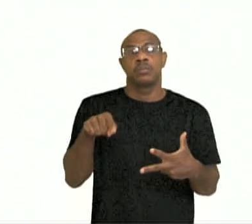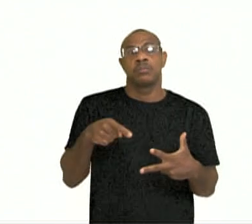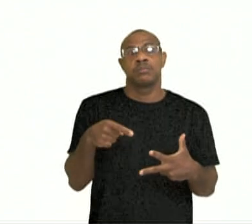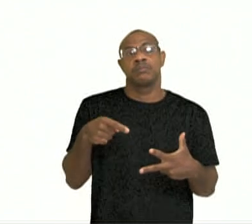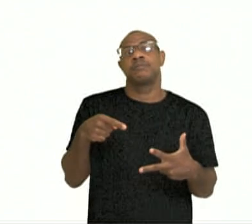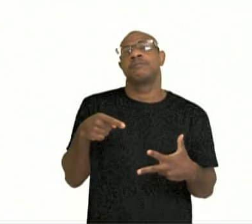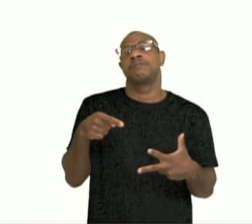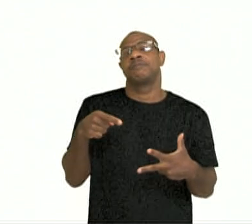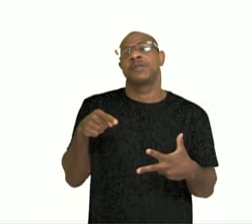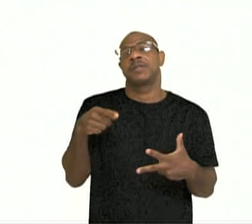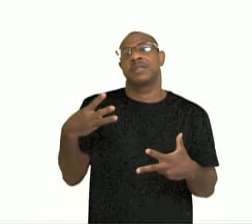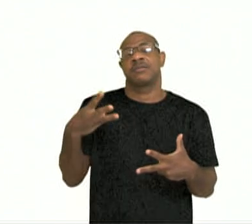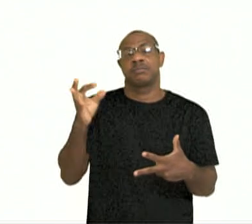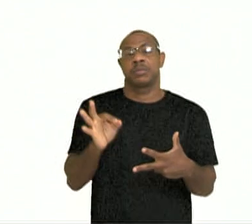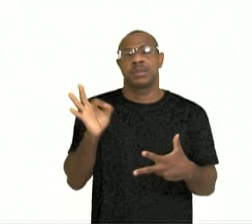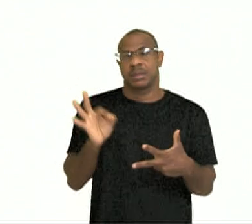71,3%.